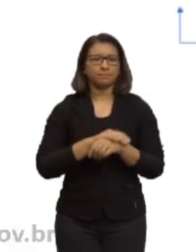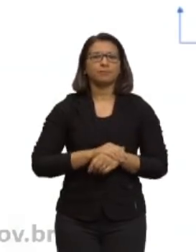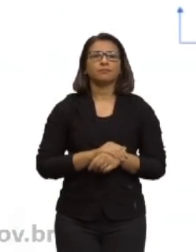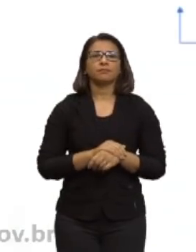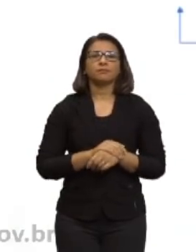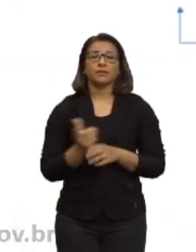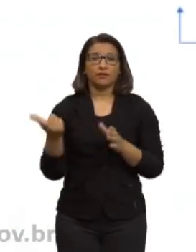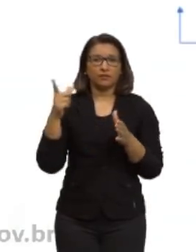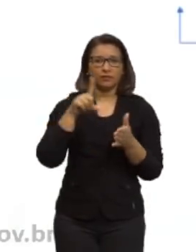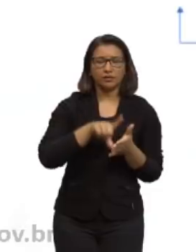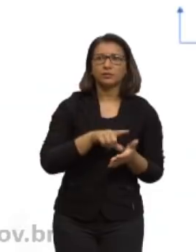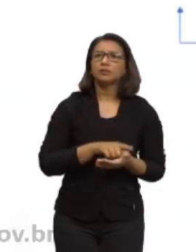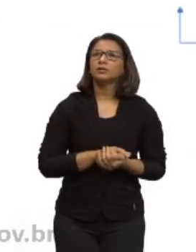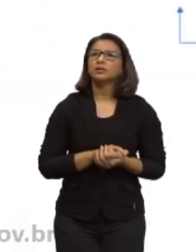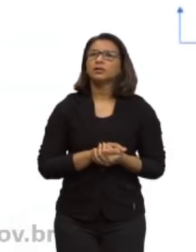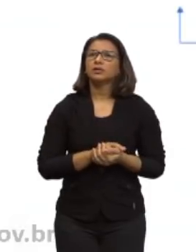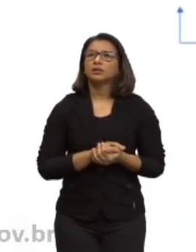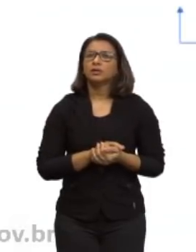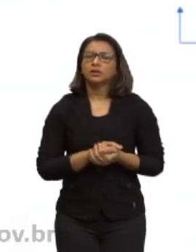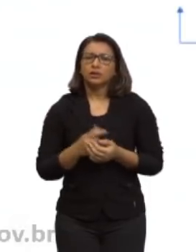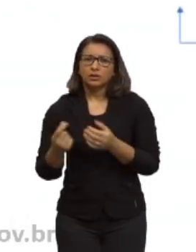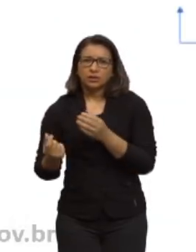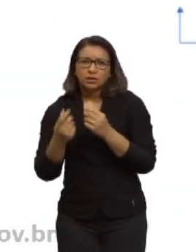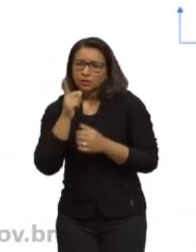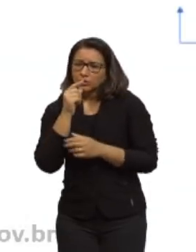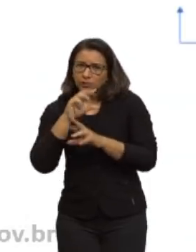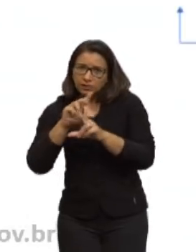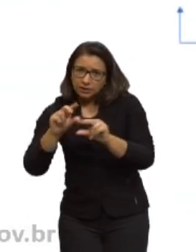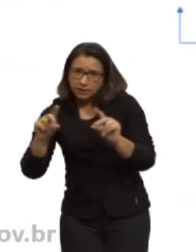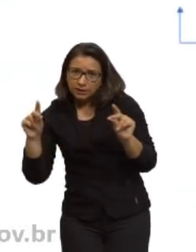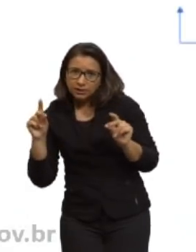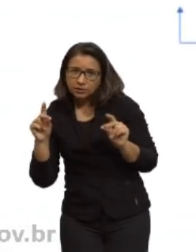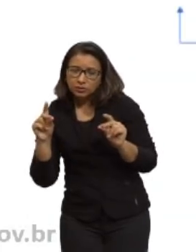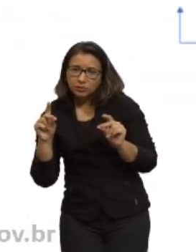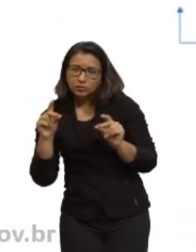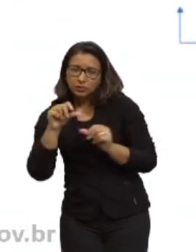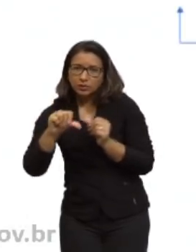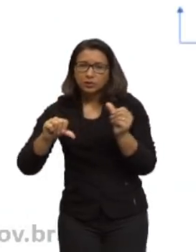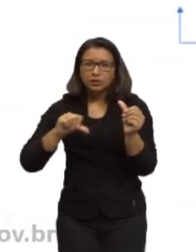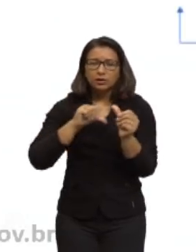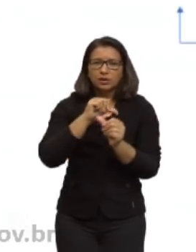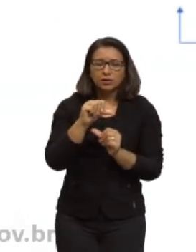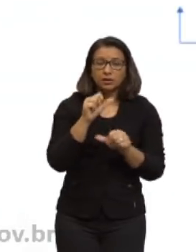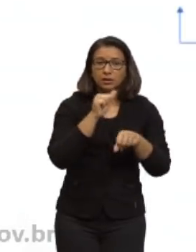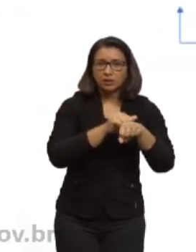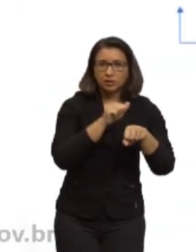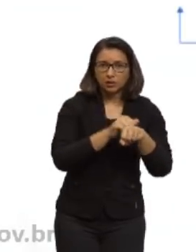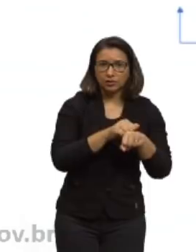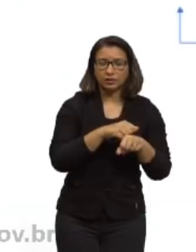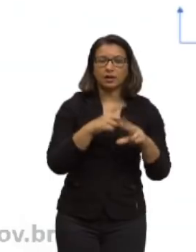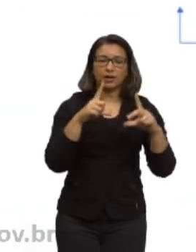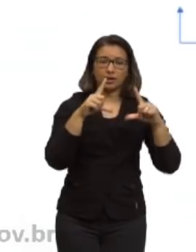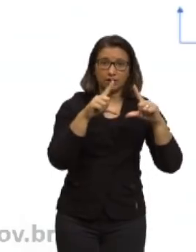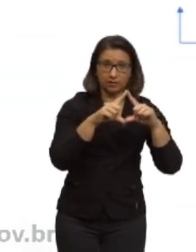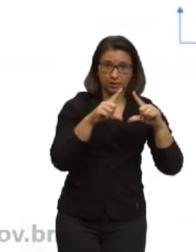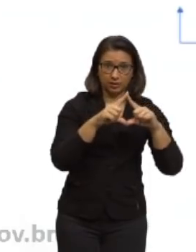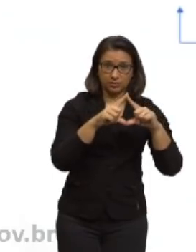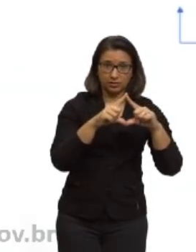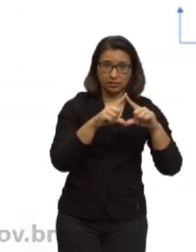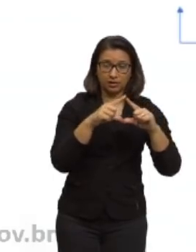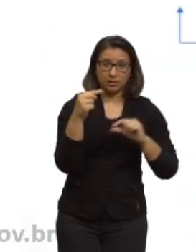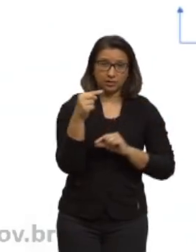do líquido paga o sólido né que a solidificação delta h